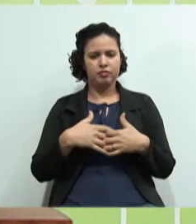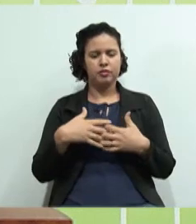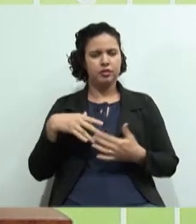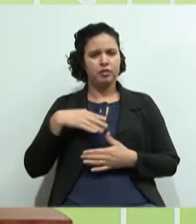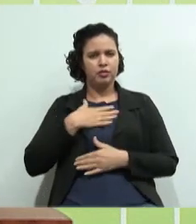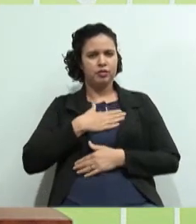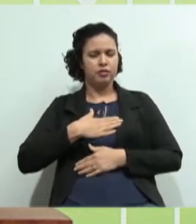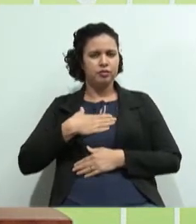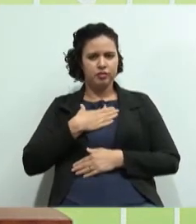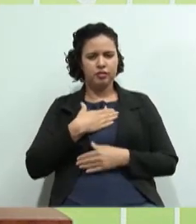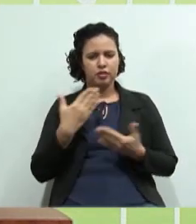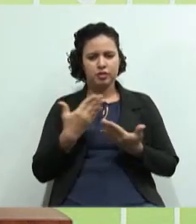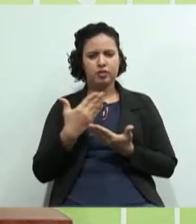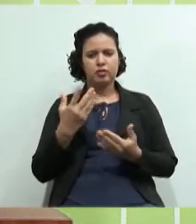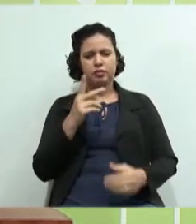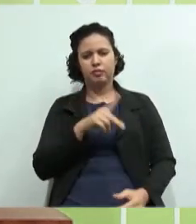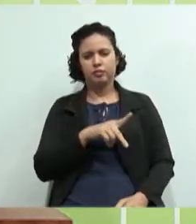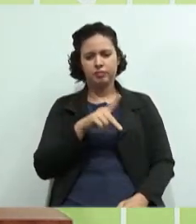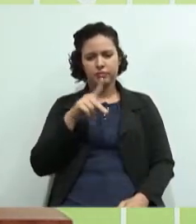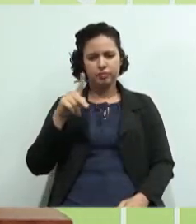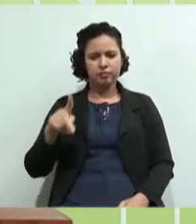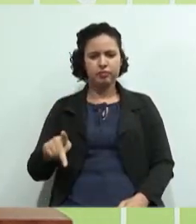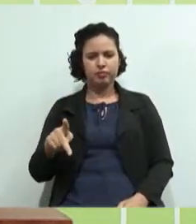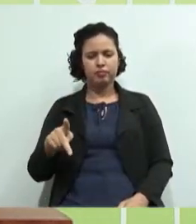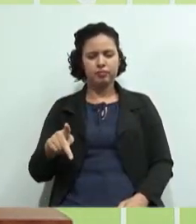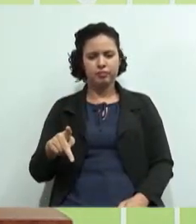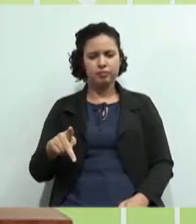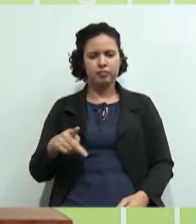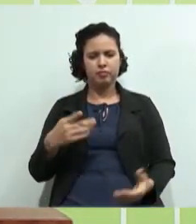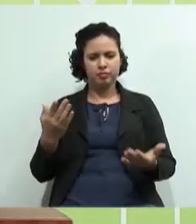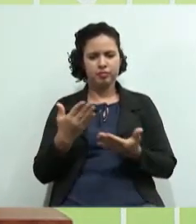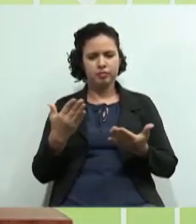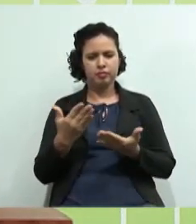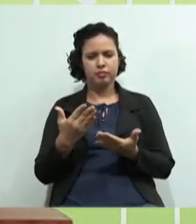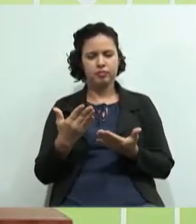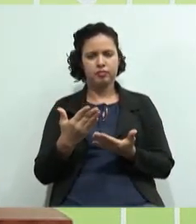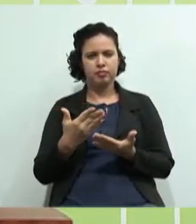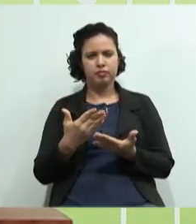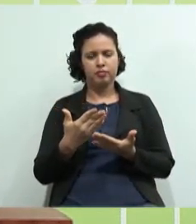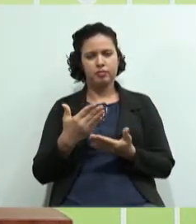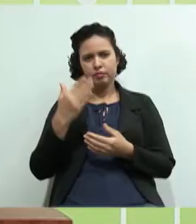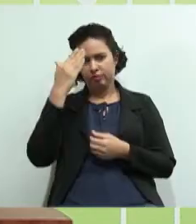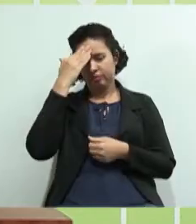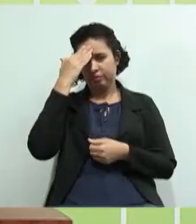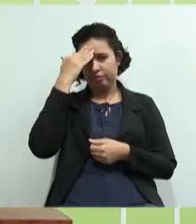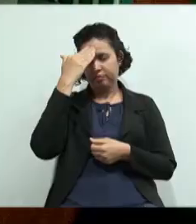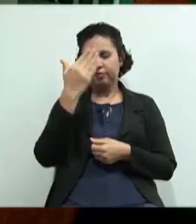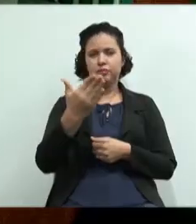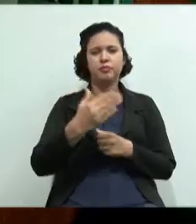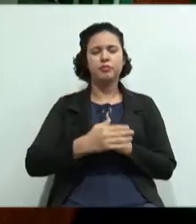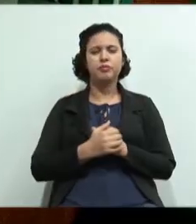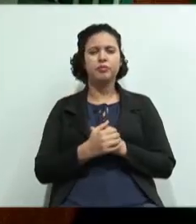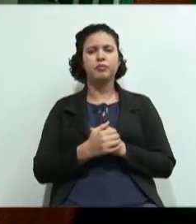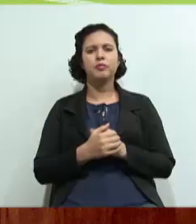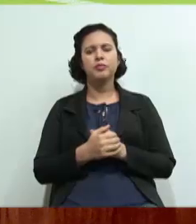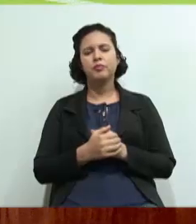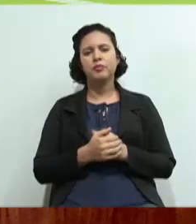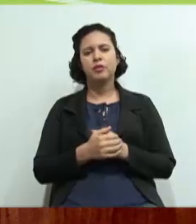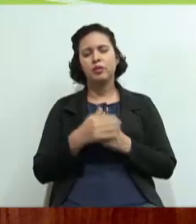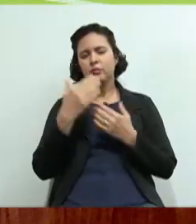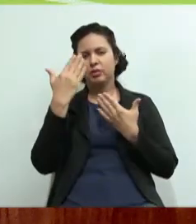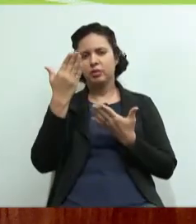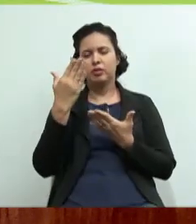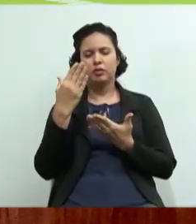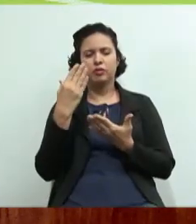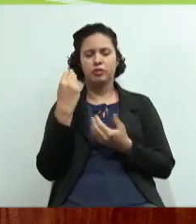gostaria de passar a palavra ao professor Jorge para ele se despedir. Nós estamos nos despedindo, professor, dos alunos aí. Muito obrigado pela